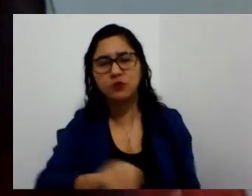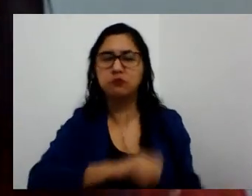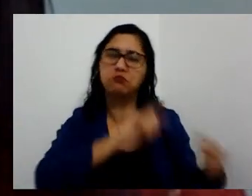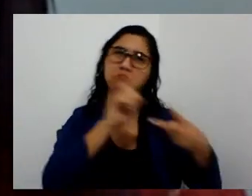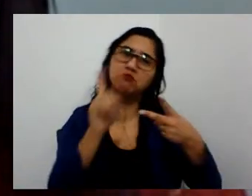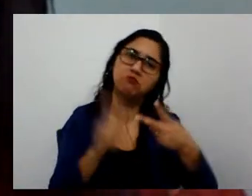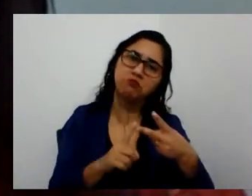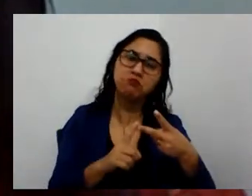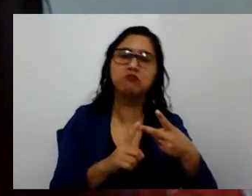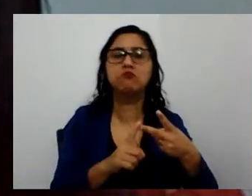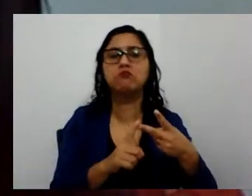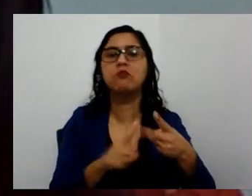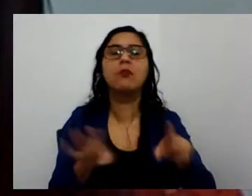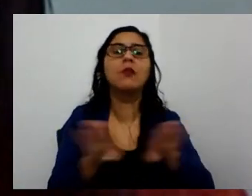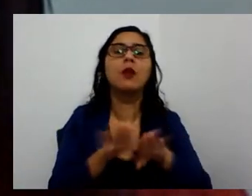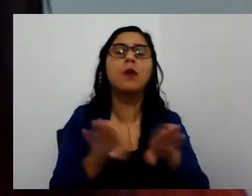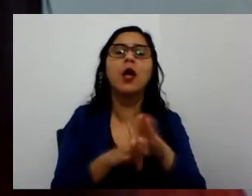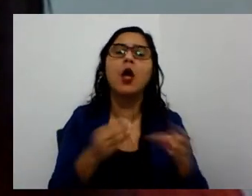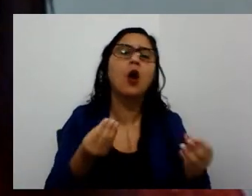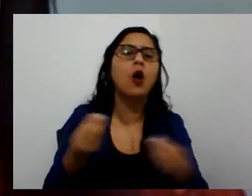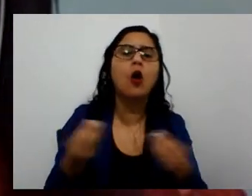que muitas pessoas, muitas vezes,